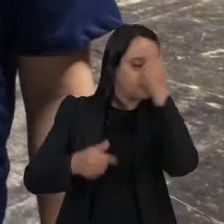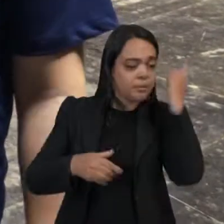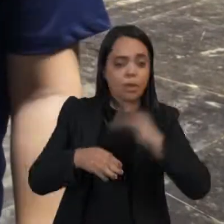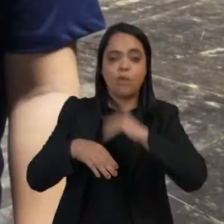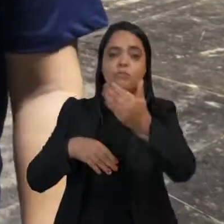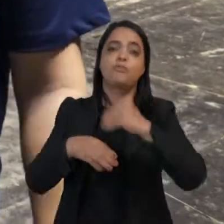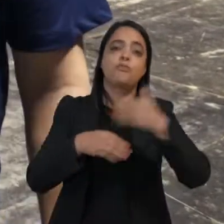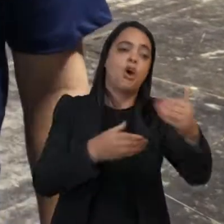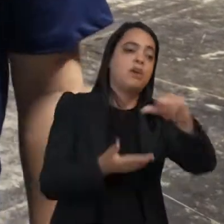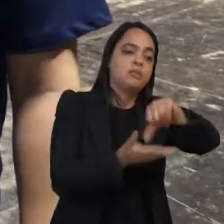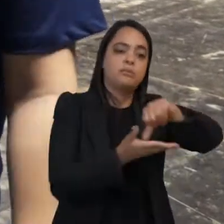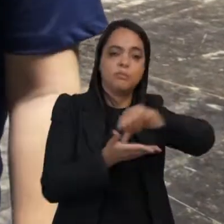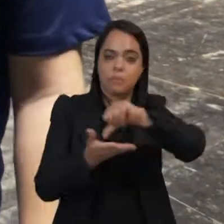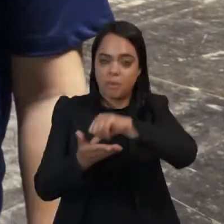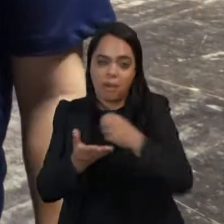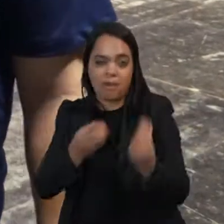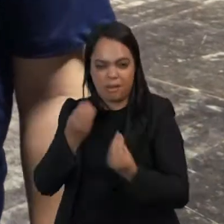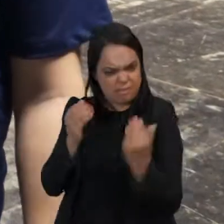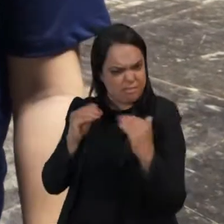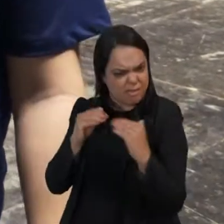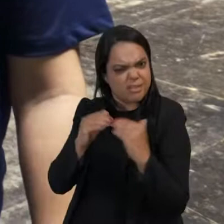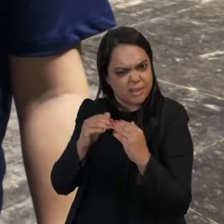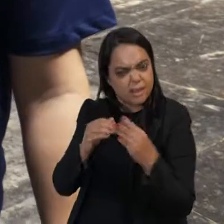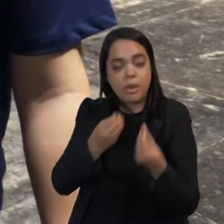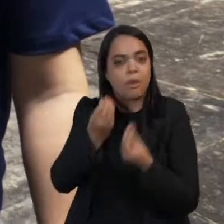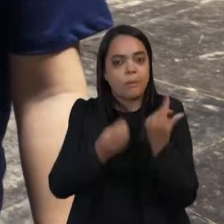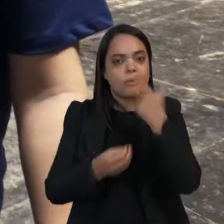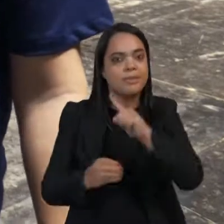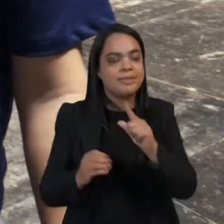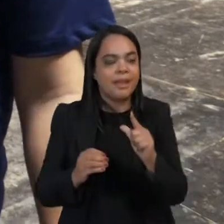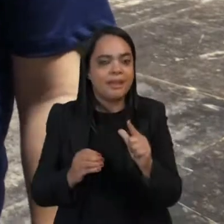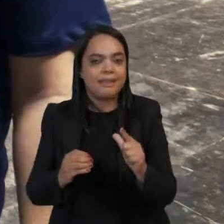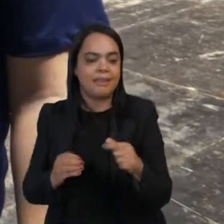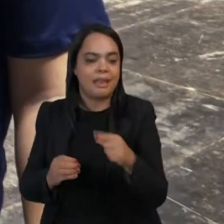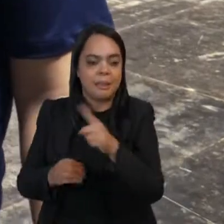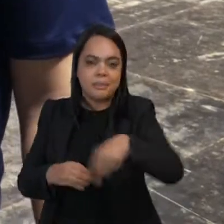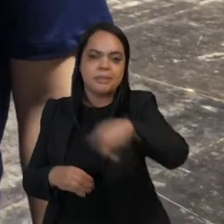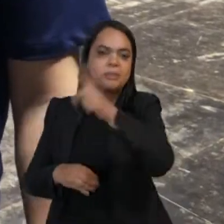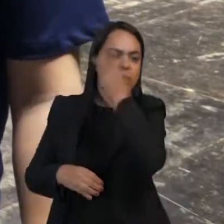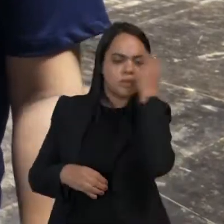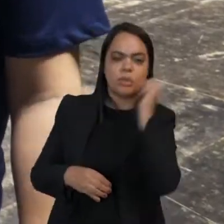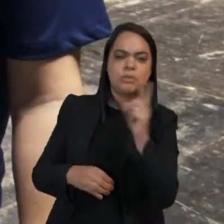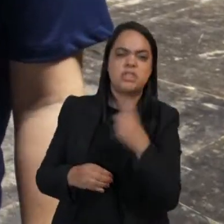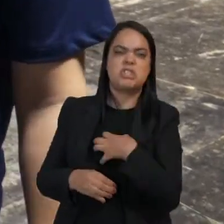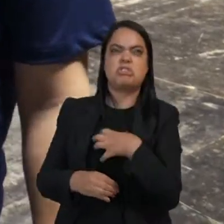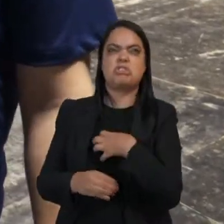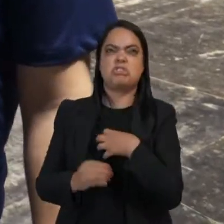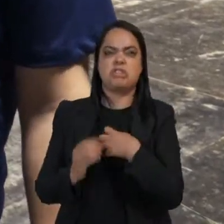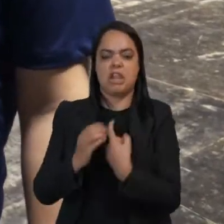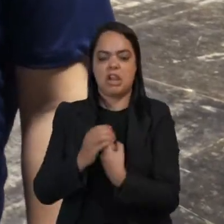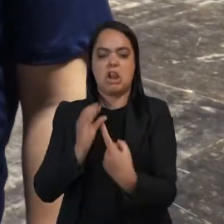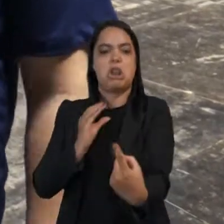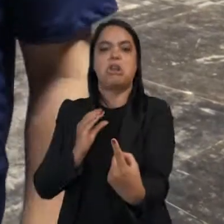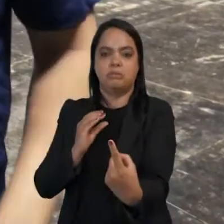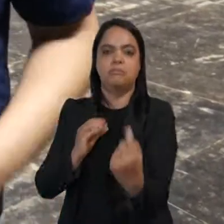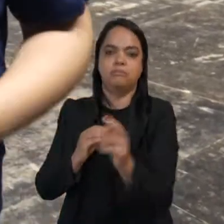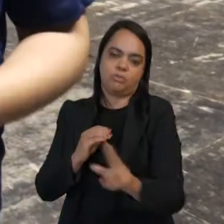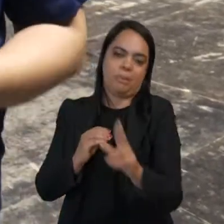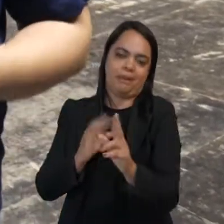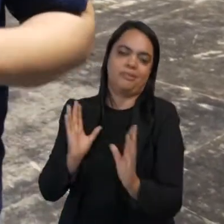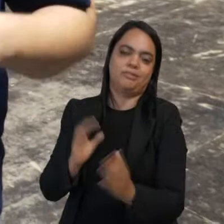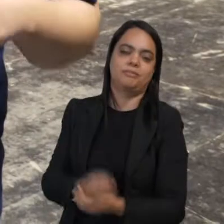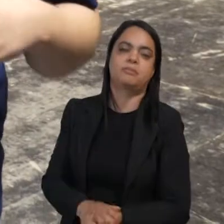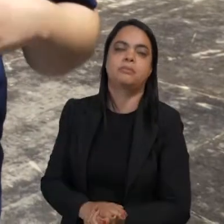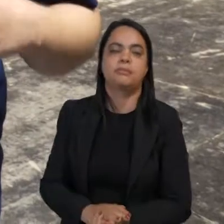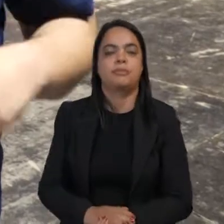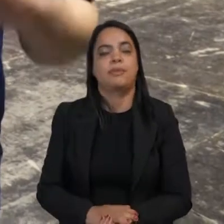com o pessoal de fora, o pessoal aqui dá certo? Como é que vocês fazem para isso acontecer? E eles também não se sentirem excluídos daqui de Uberlândia? Sim. Então,